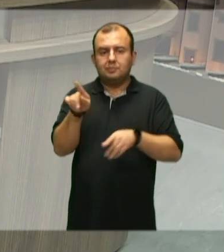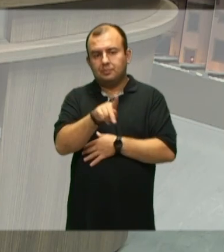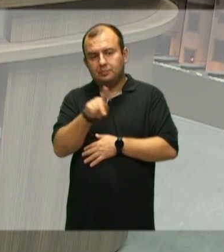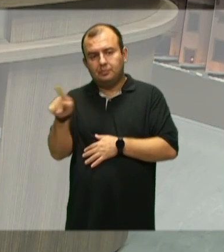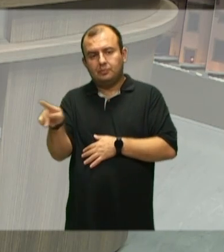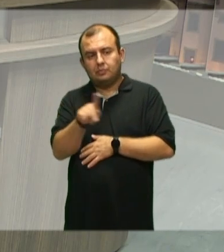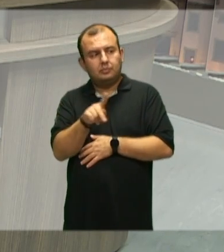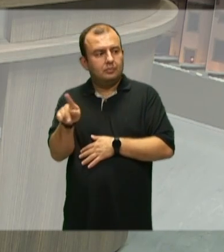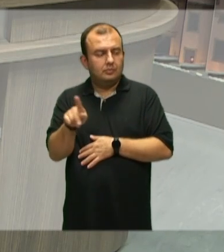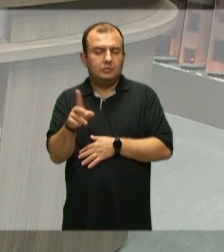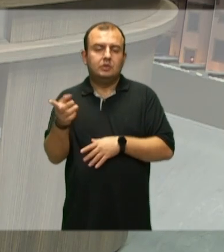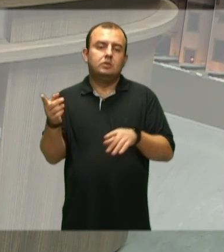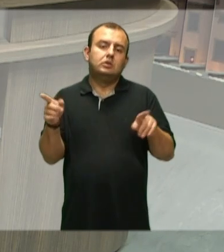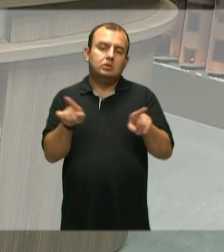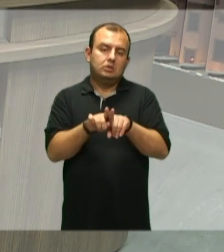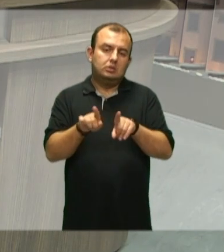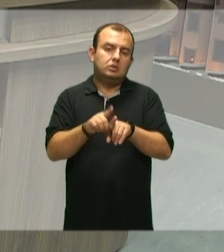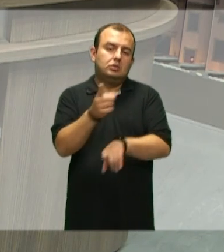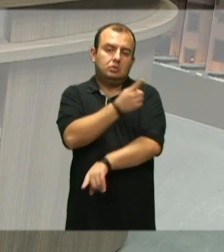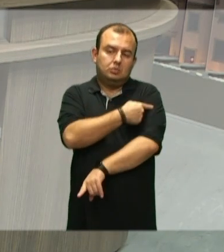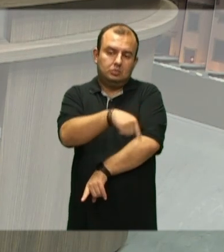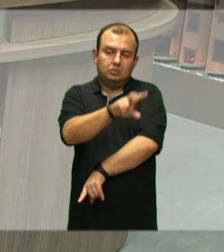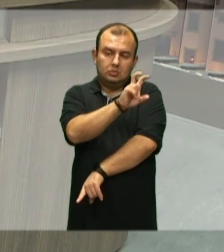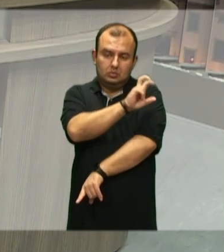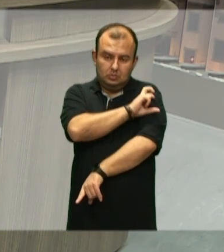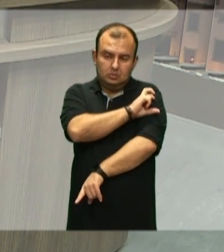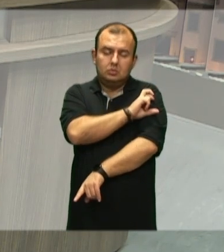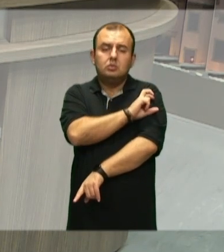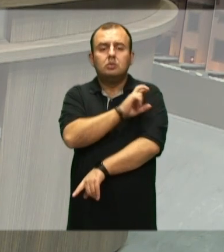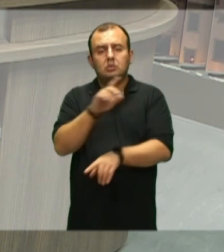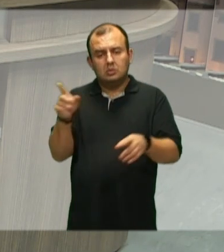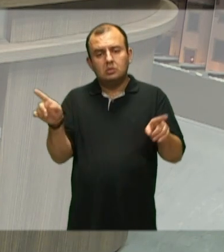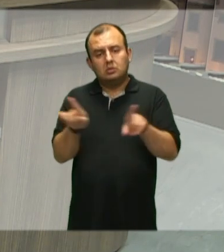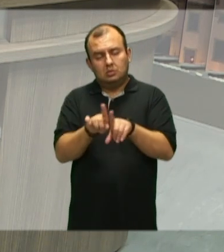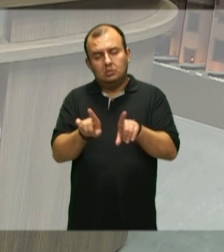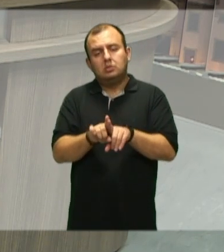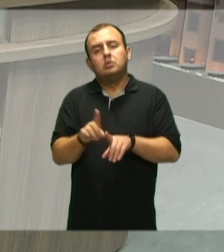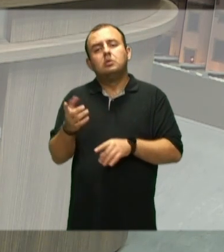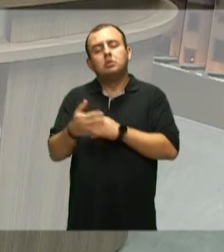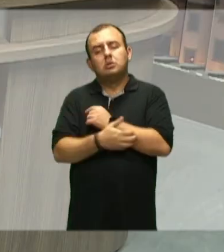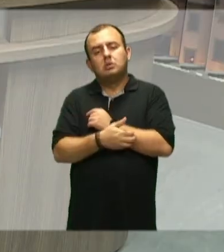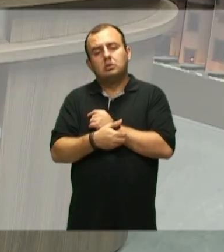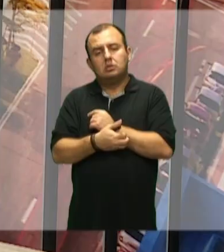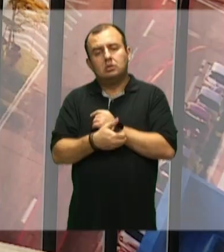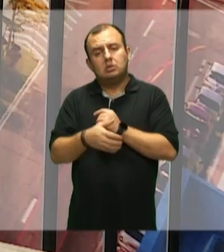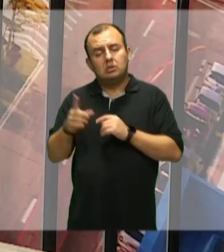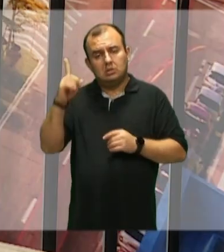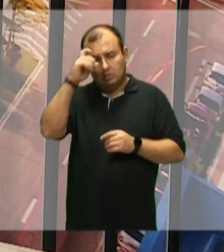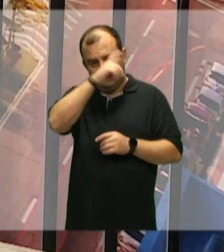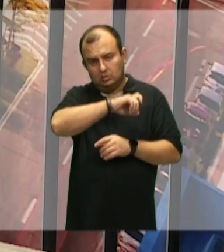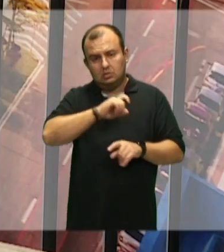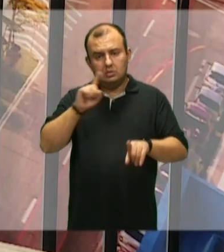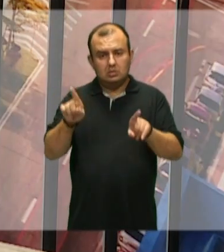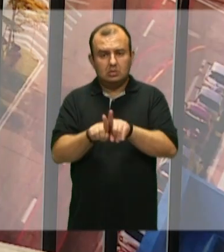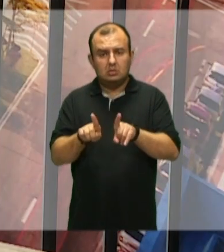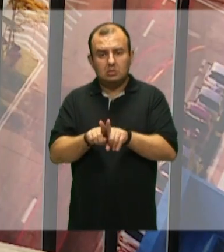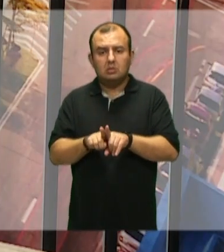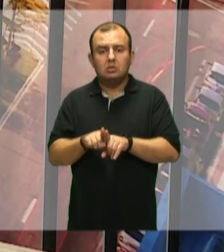professores, né? Professores, inclusive, de séries iniciais, e eles têm essa dificuldade que